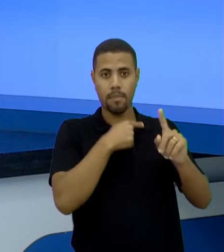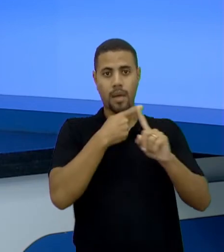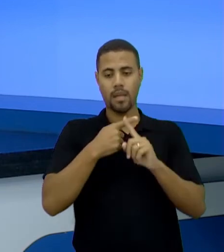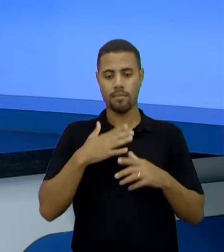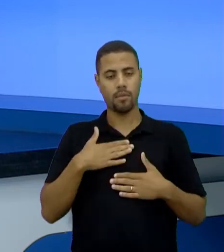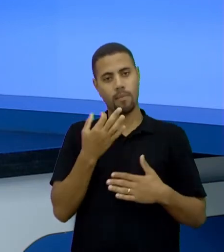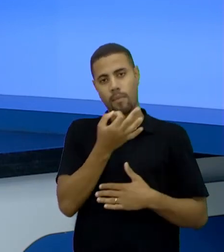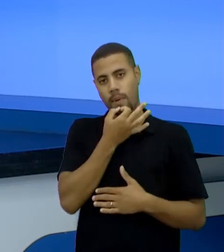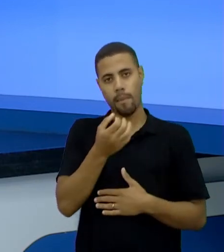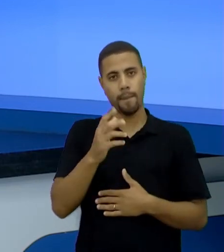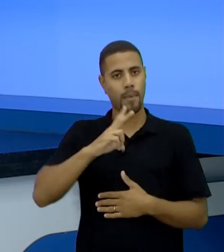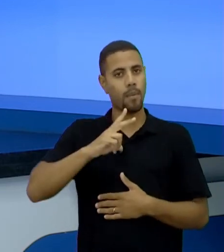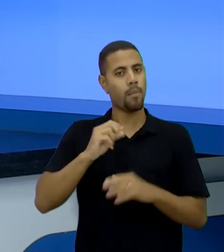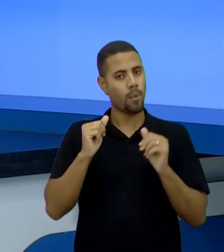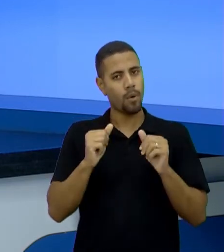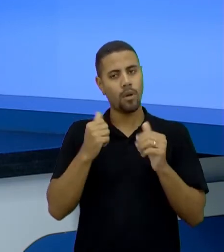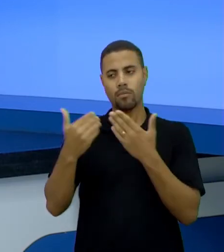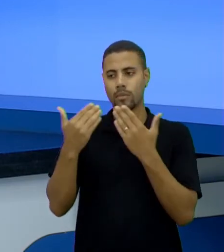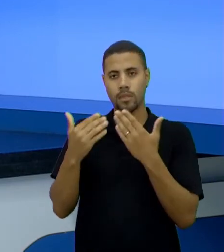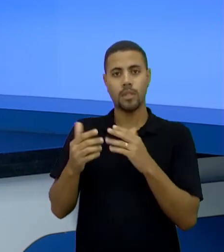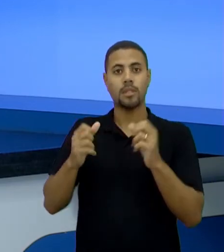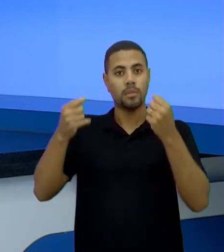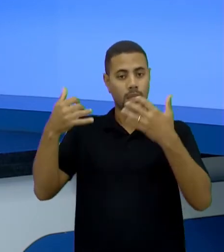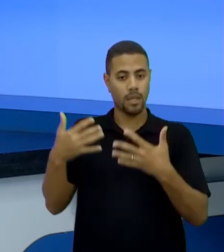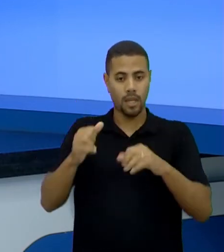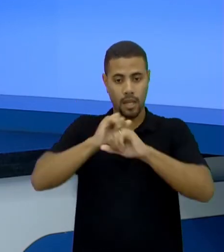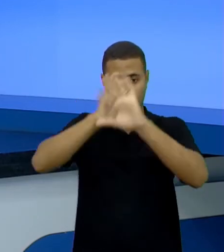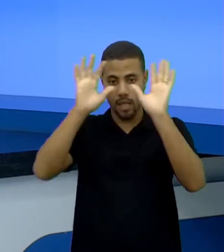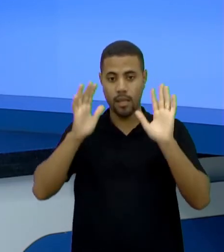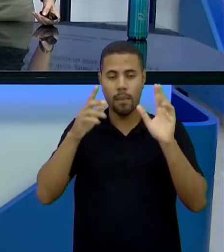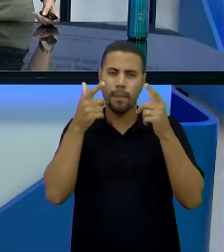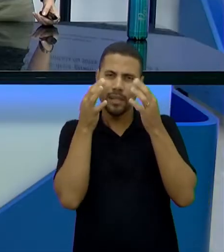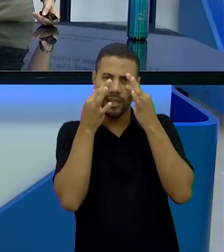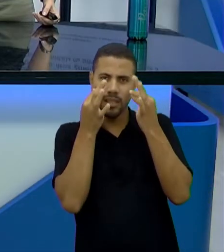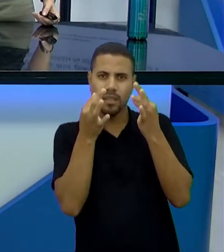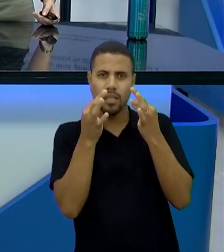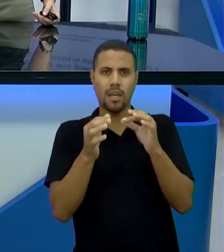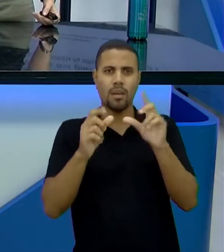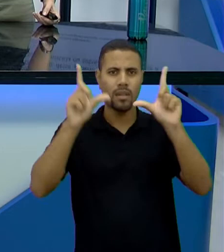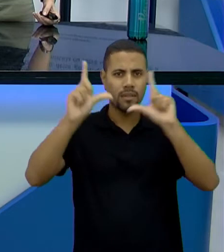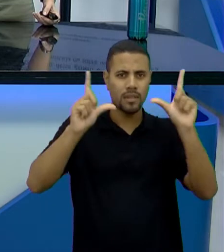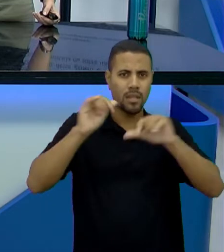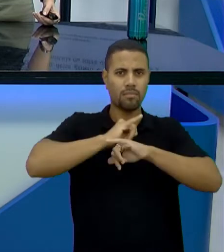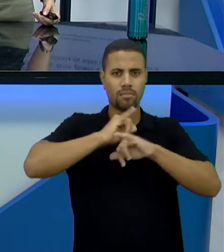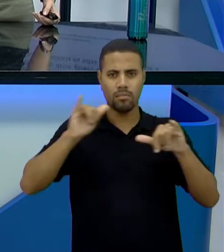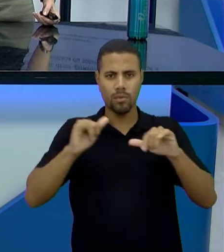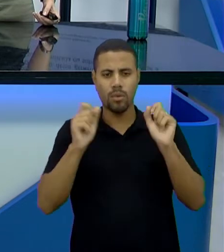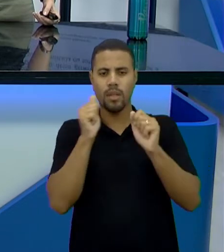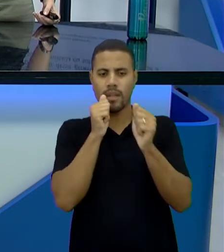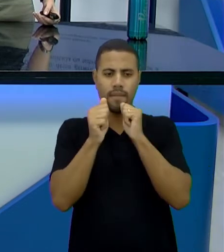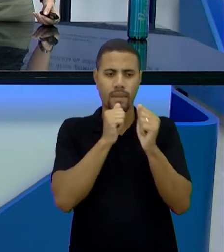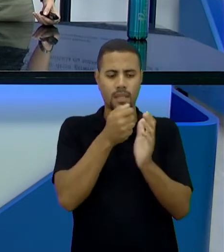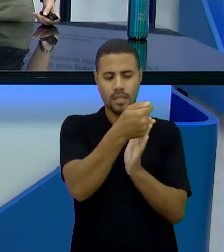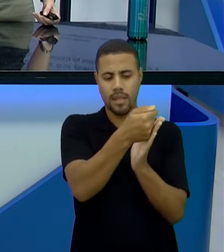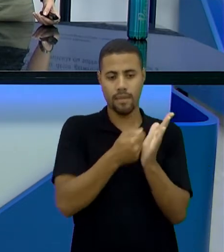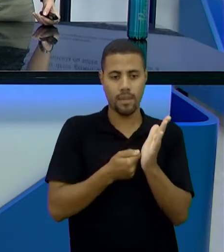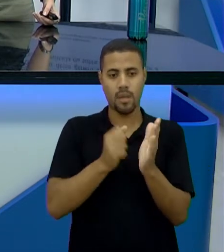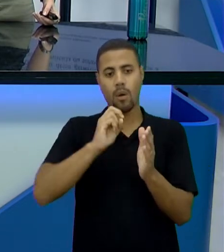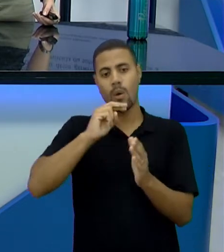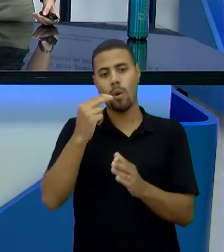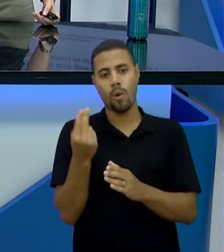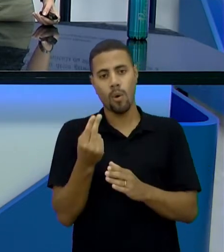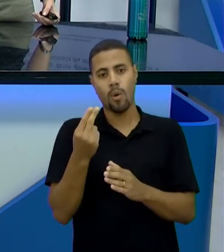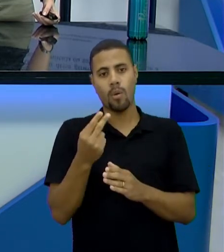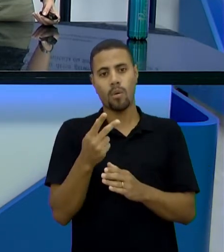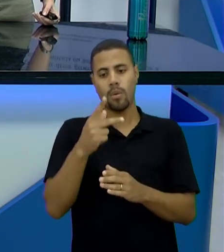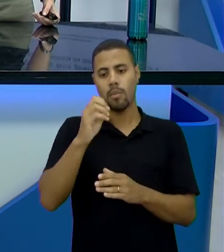também começarem a prestar atenção em programas de entrevista, né? Sim. Ou entrevista por escrito, ou